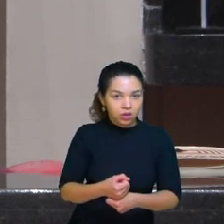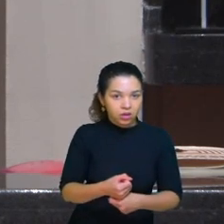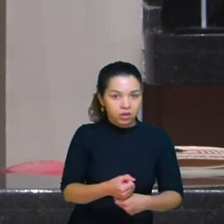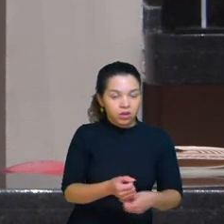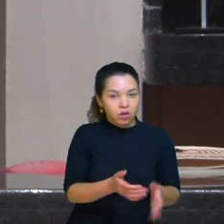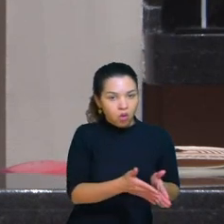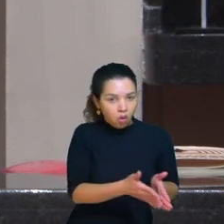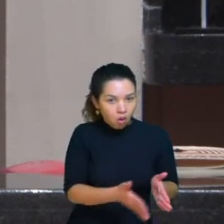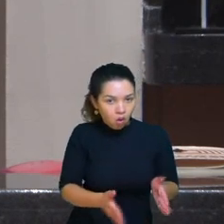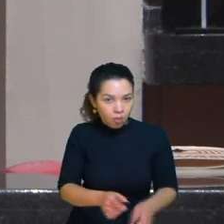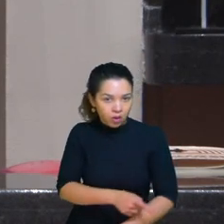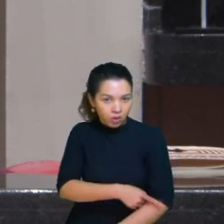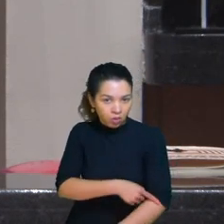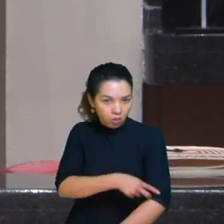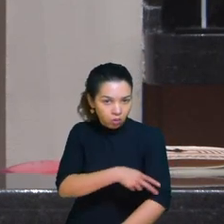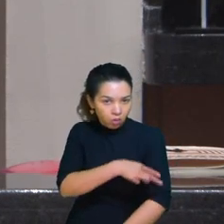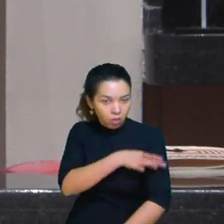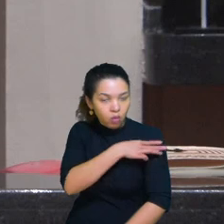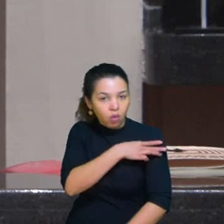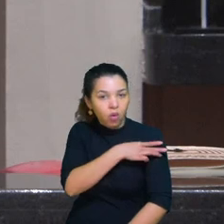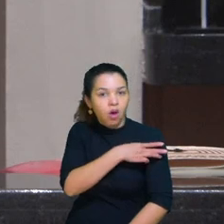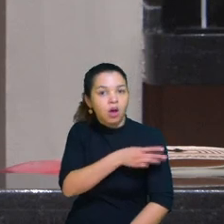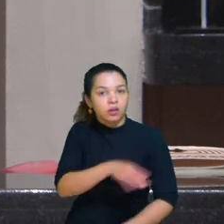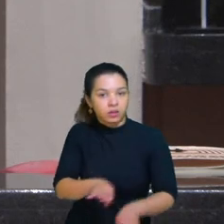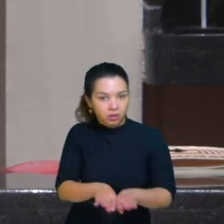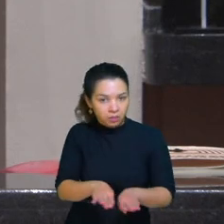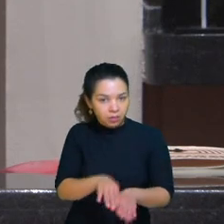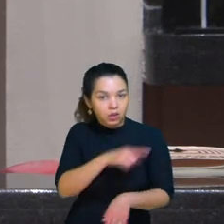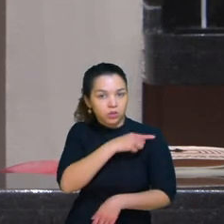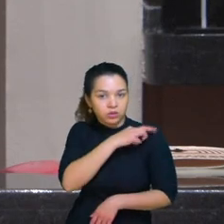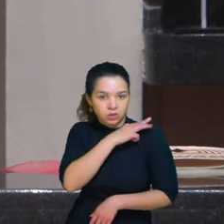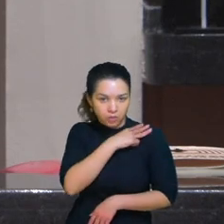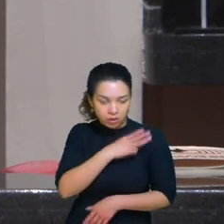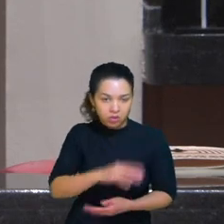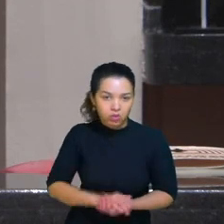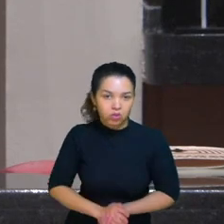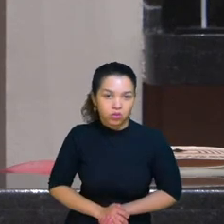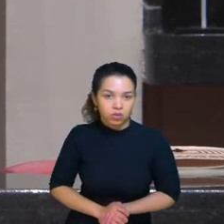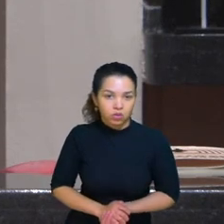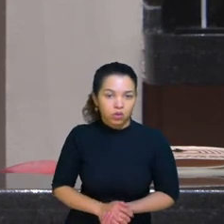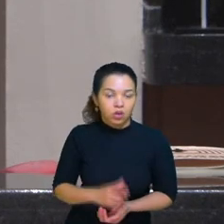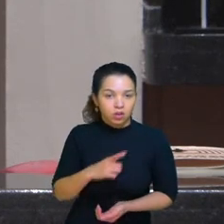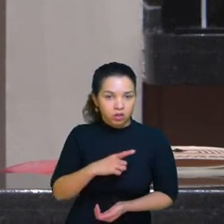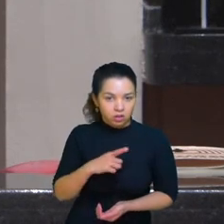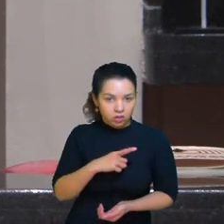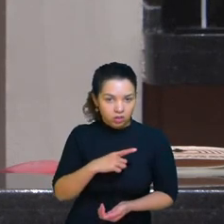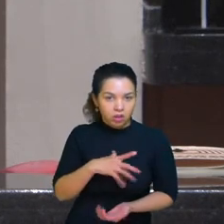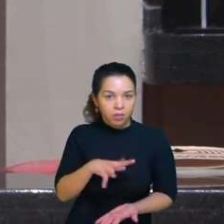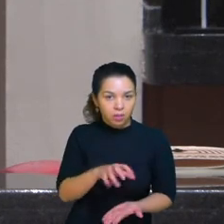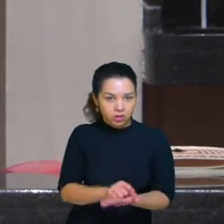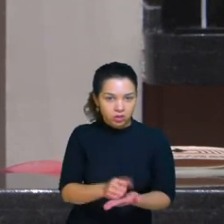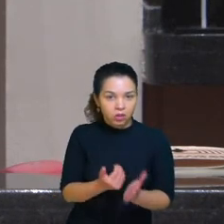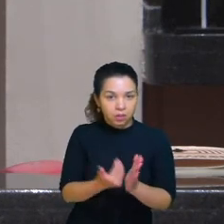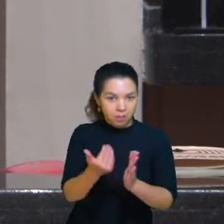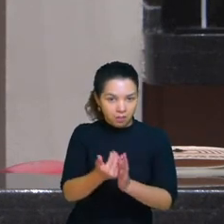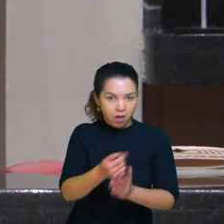e ensino médio embora pelo percentual de matrículas muito mais ensino médio